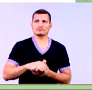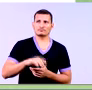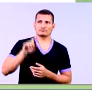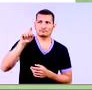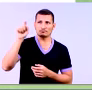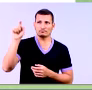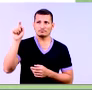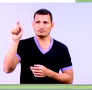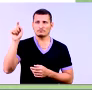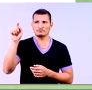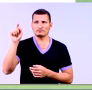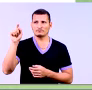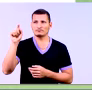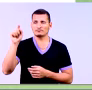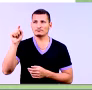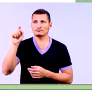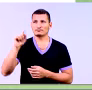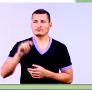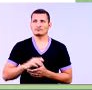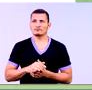outro lado, nós temos